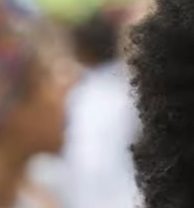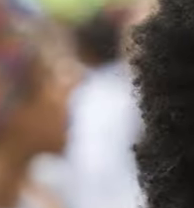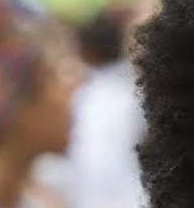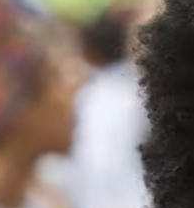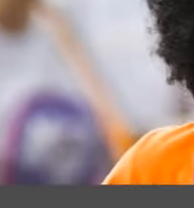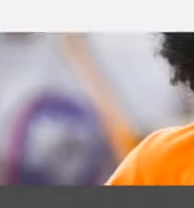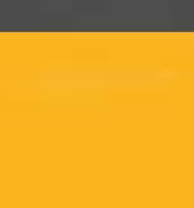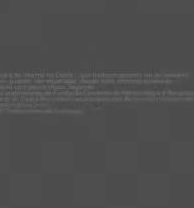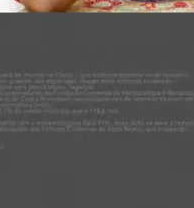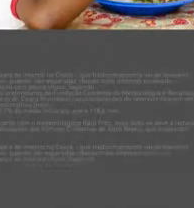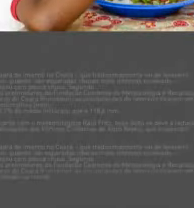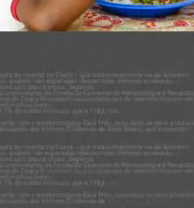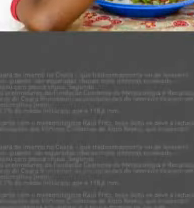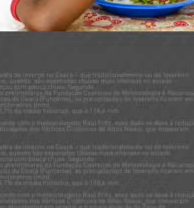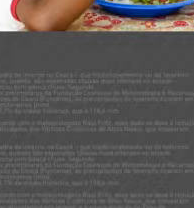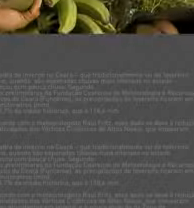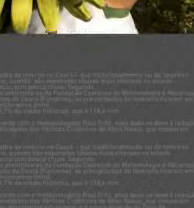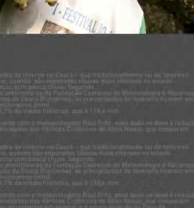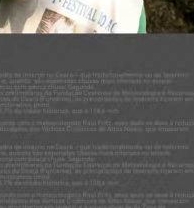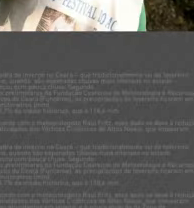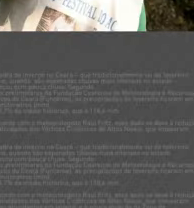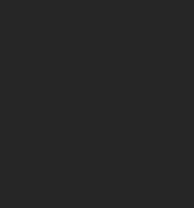Federal i